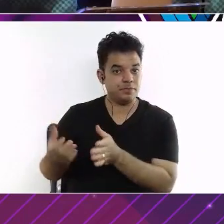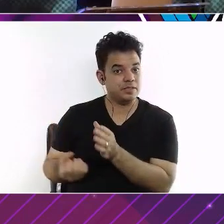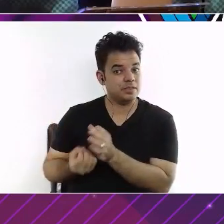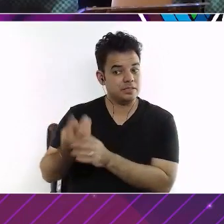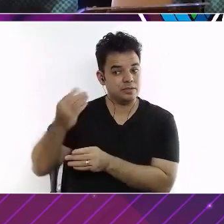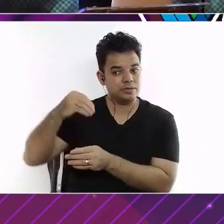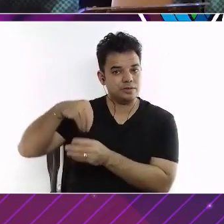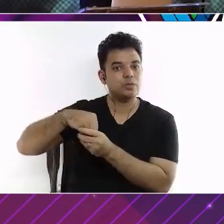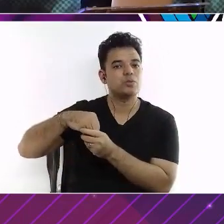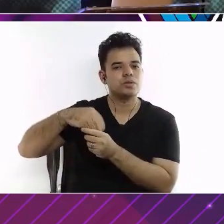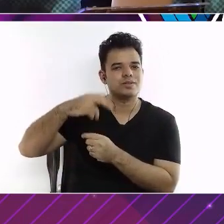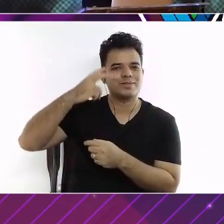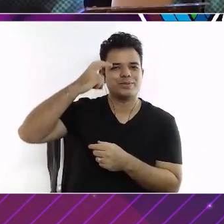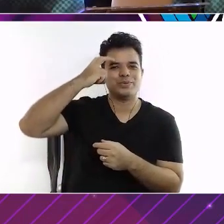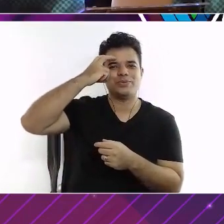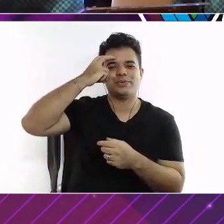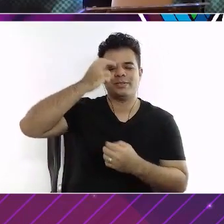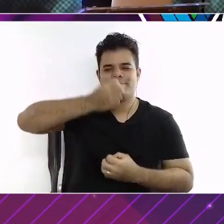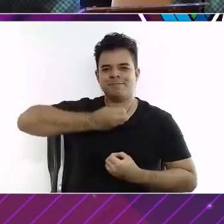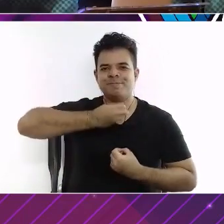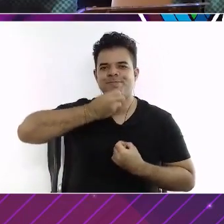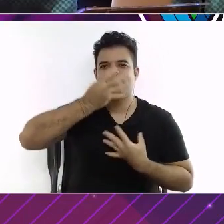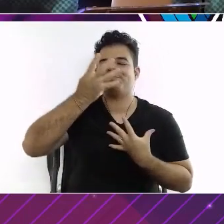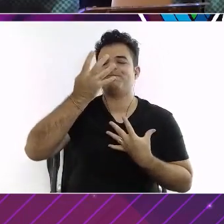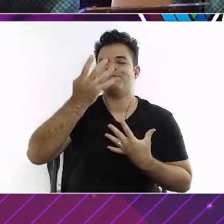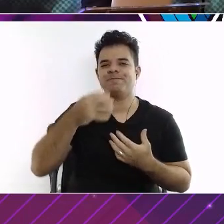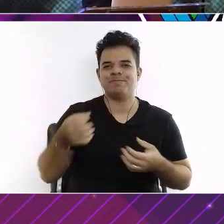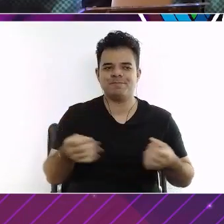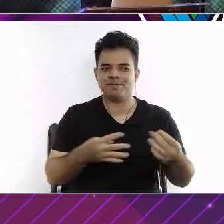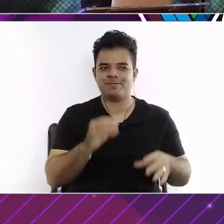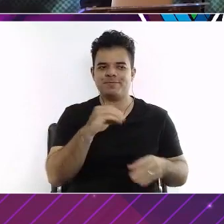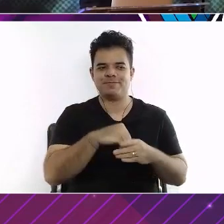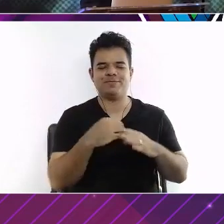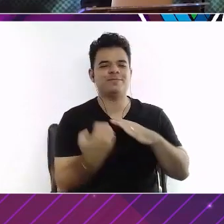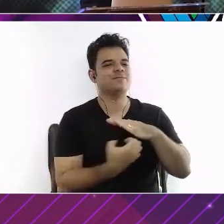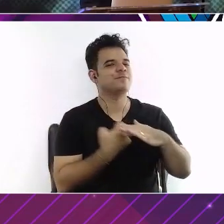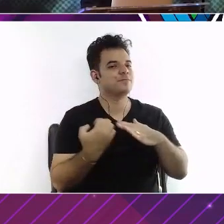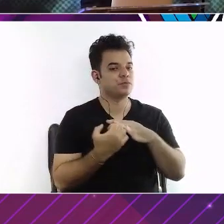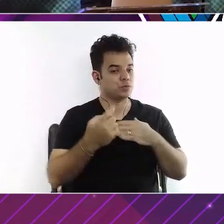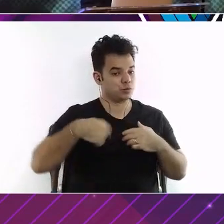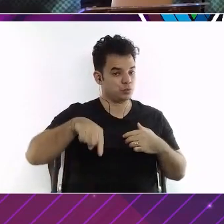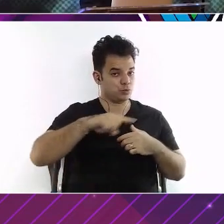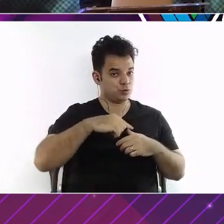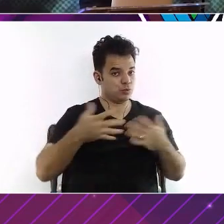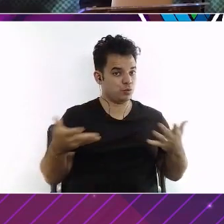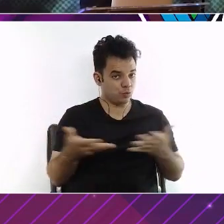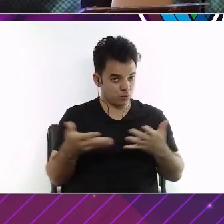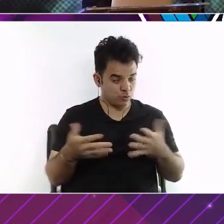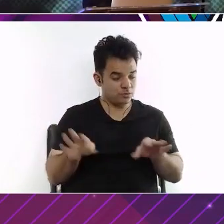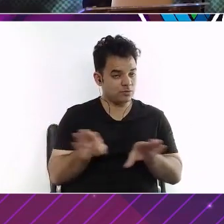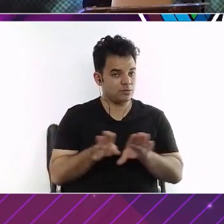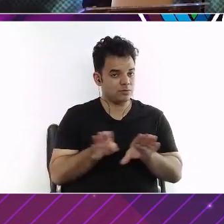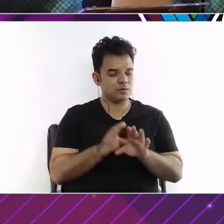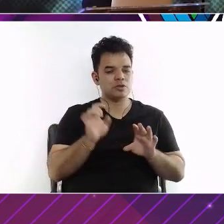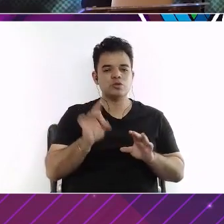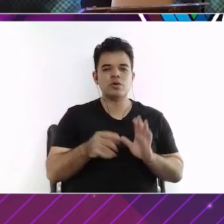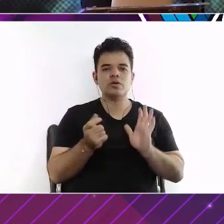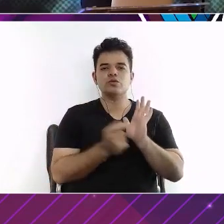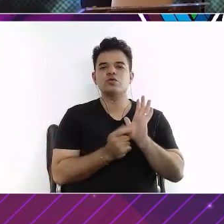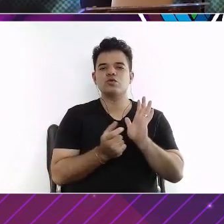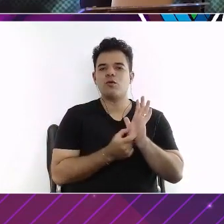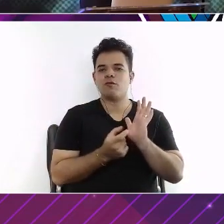um espírito de inovação e criatividade nas organizações. Nós não estamos aqui e nem escrevemos software para codificar o que